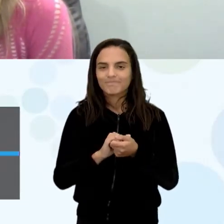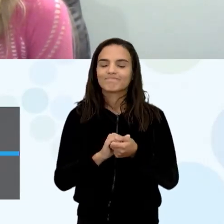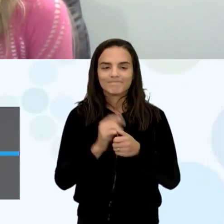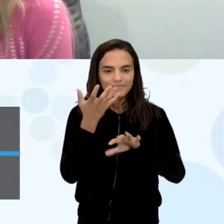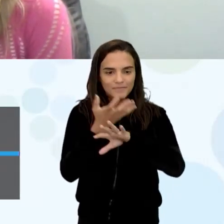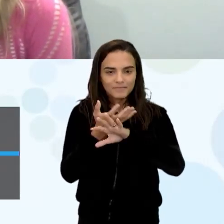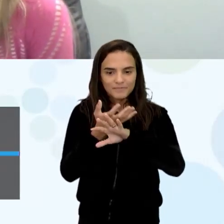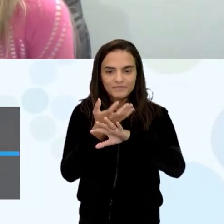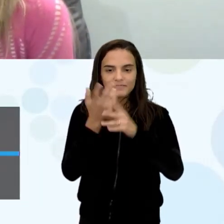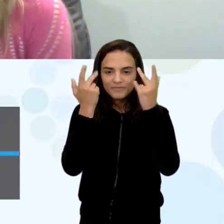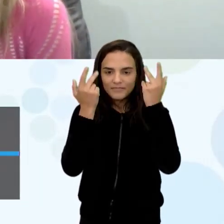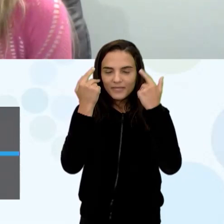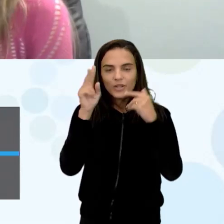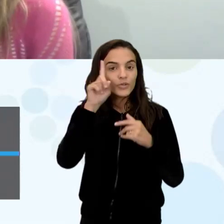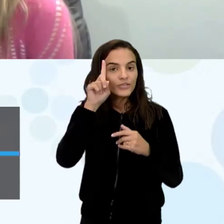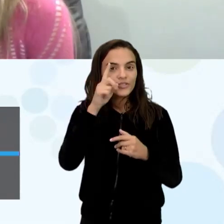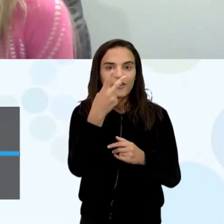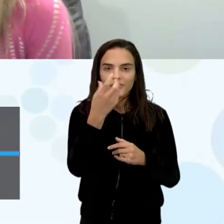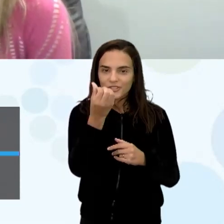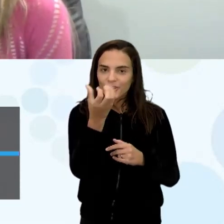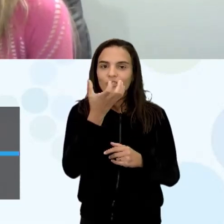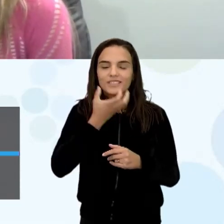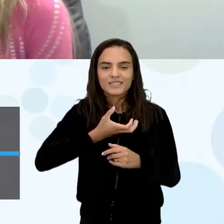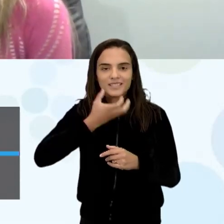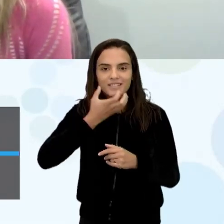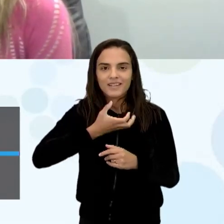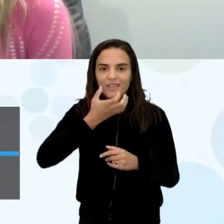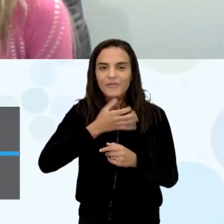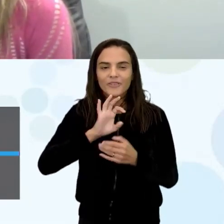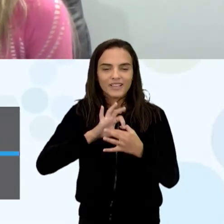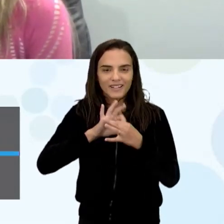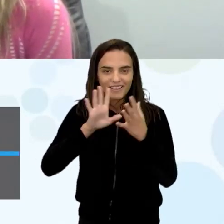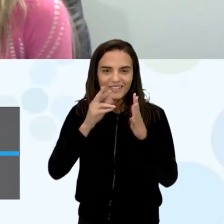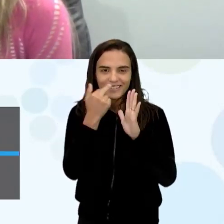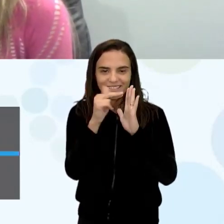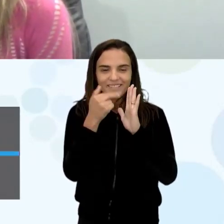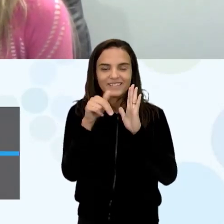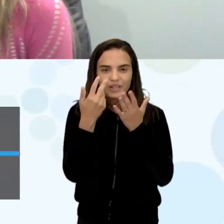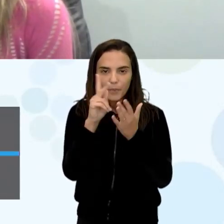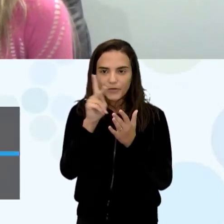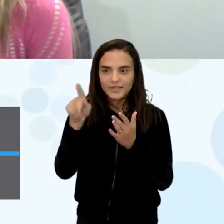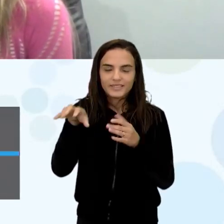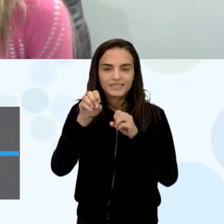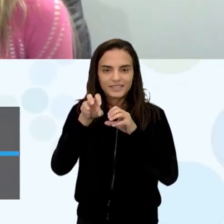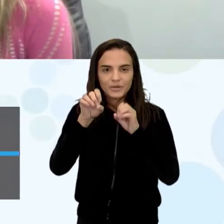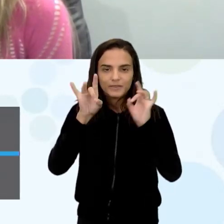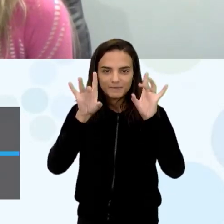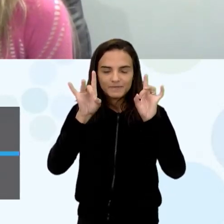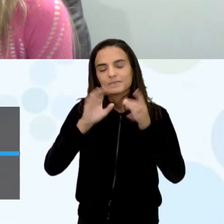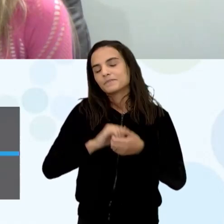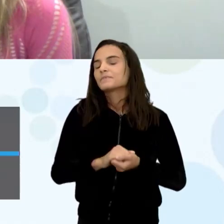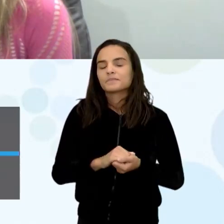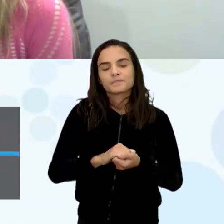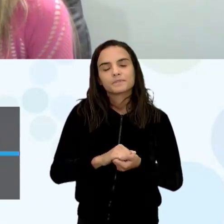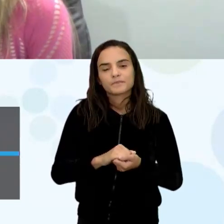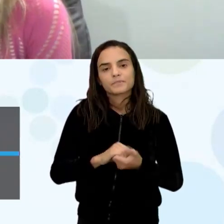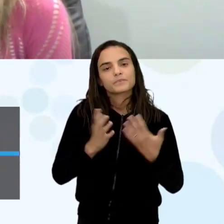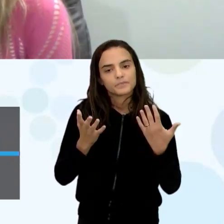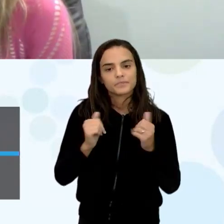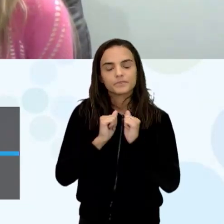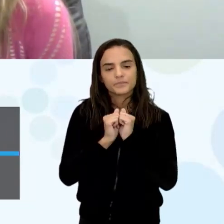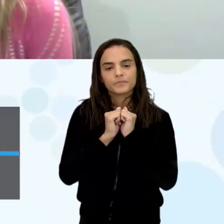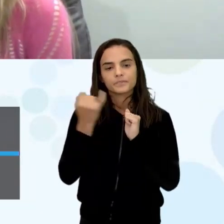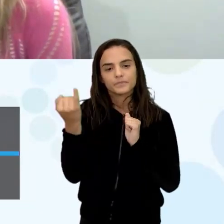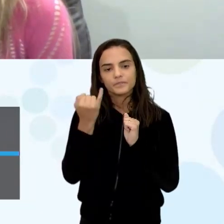disciplinas regulares no dia 29 de setembro, então eu vou deixar isso também aqui registrado para os professores da educação especial que evidenciaram